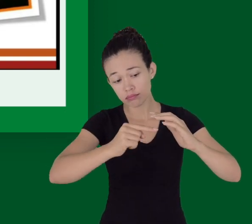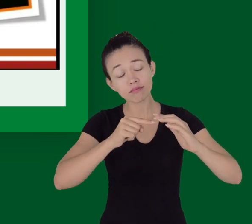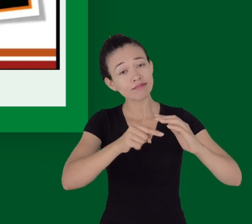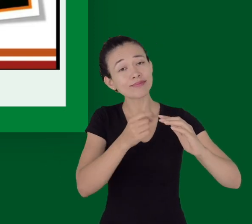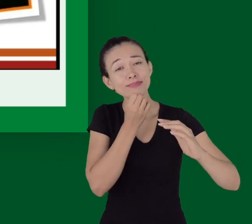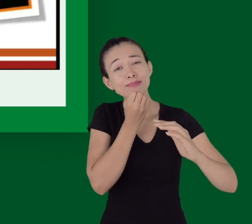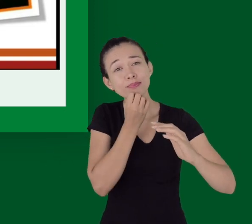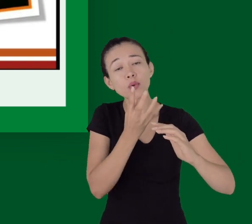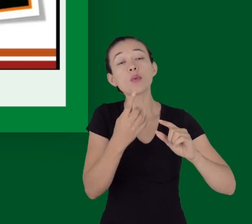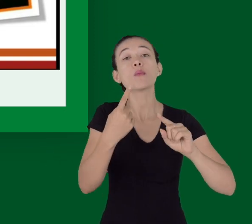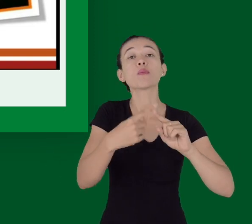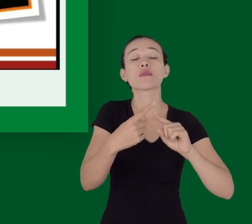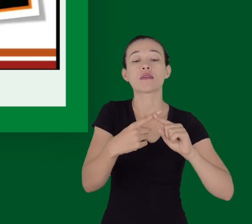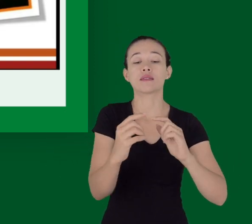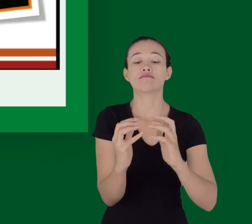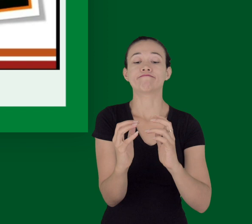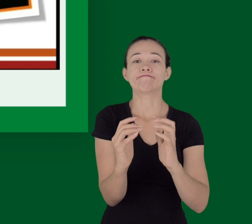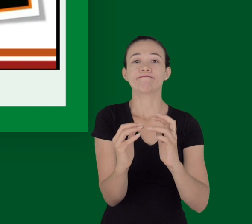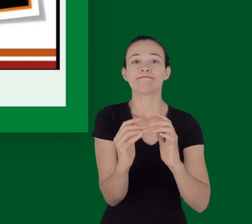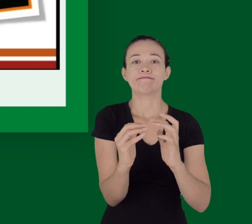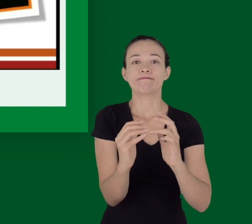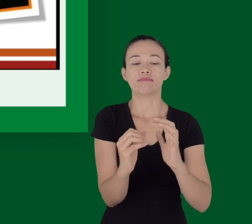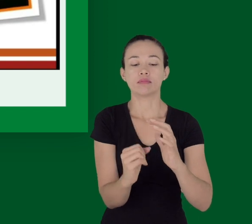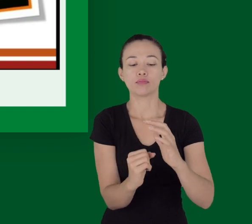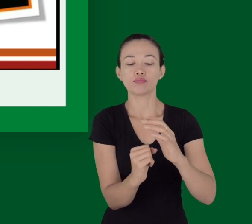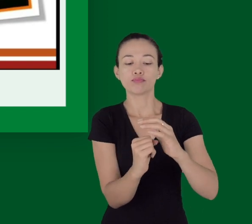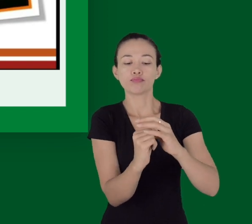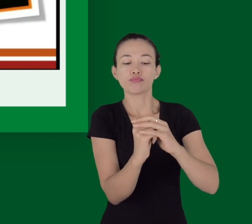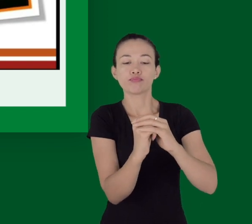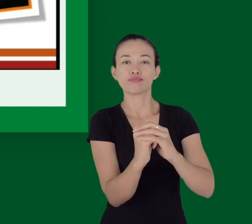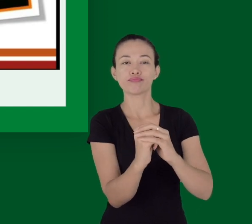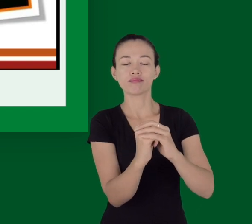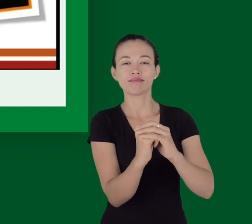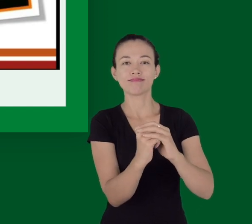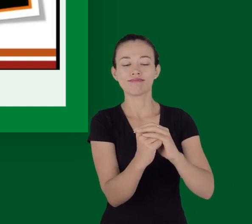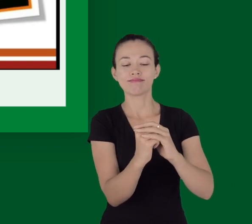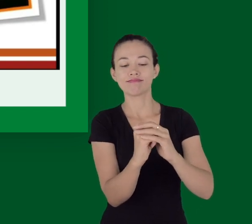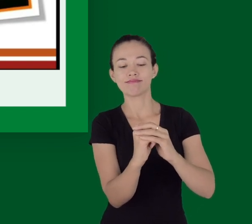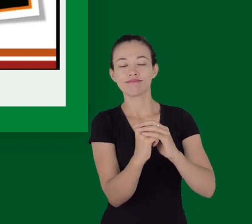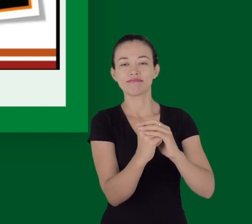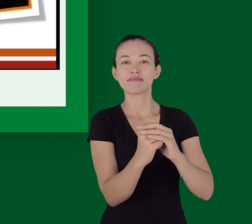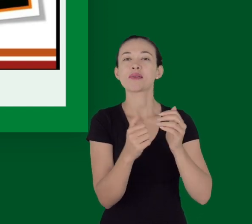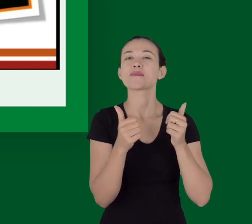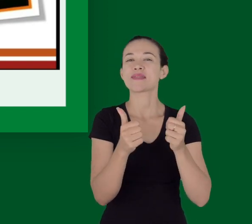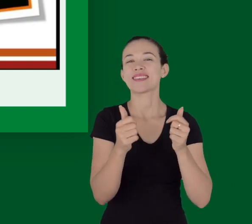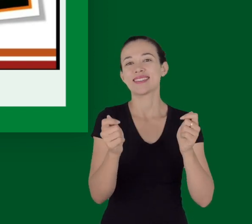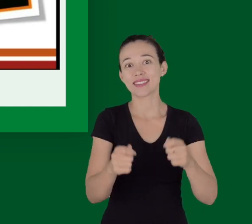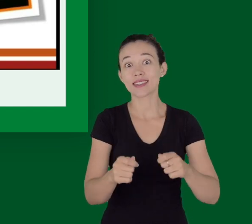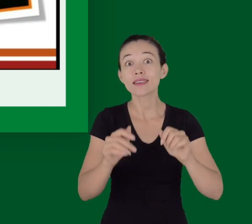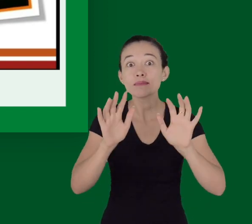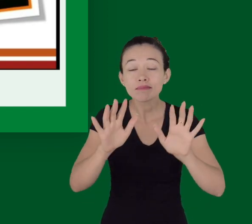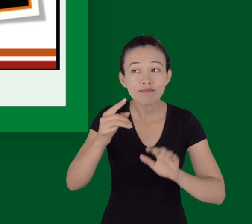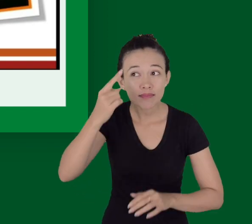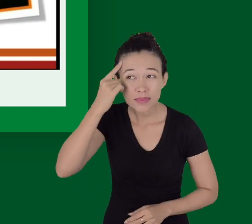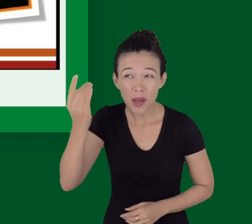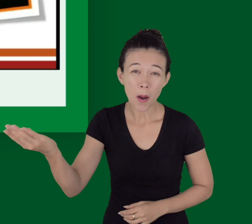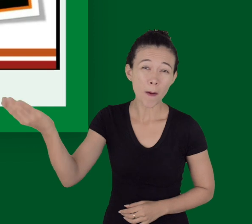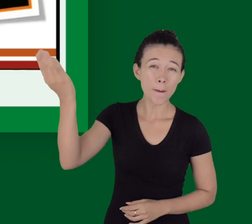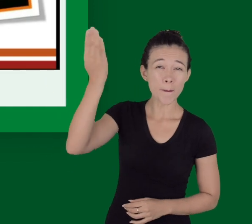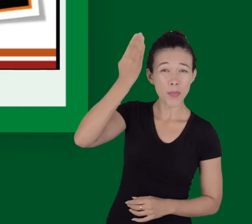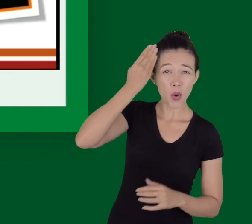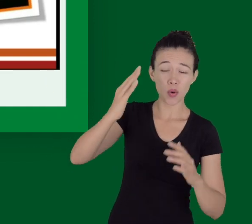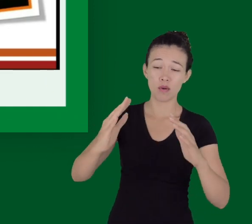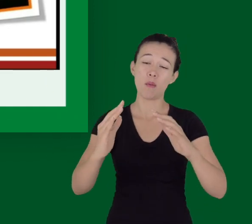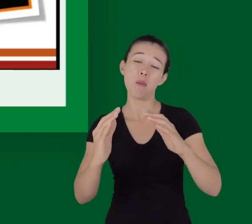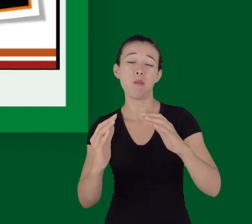várias vilosidades, várias projeções, que isso é extremamente importante para acomodar sulcos de giros, para acomodar o cérebro. Mas